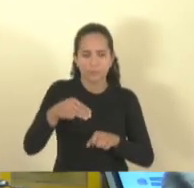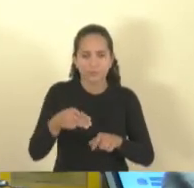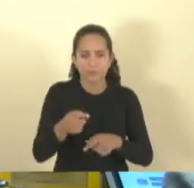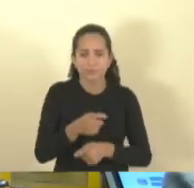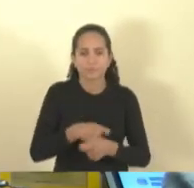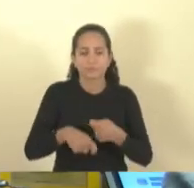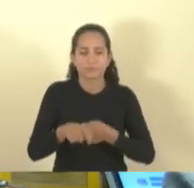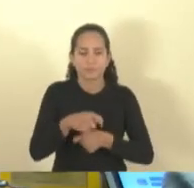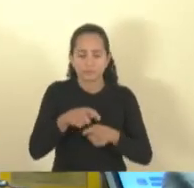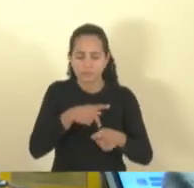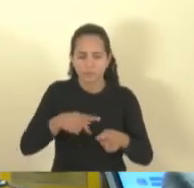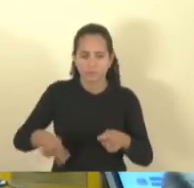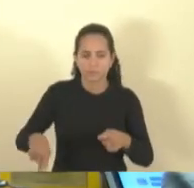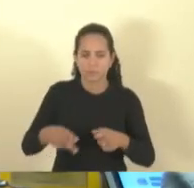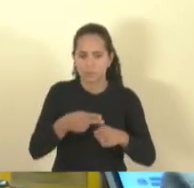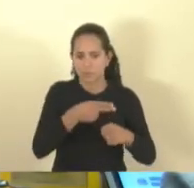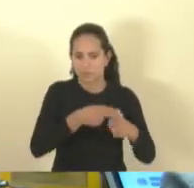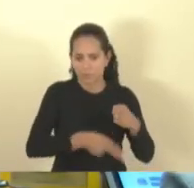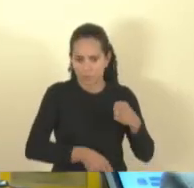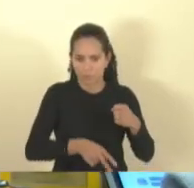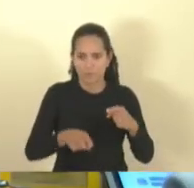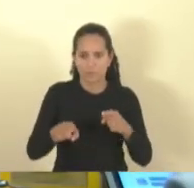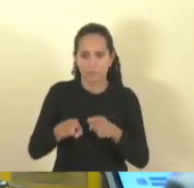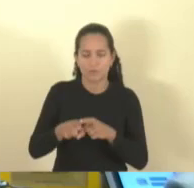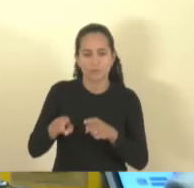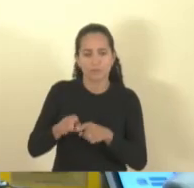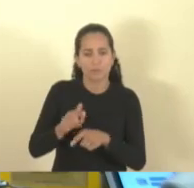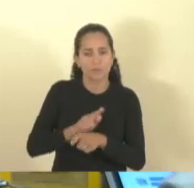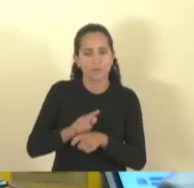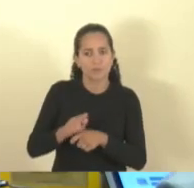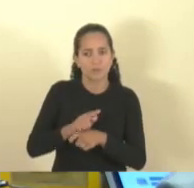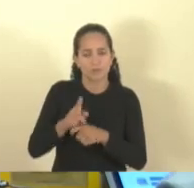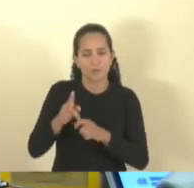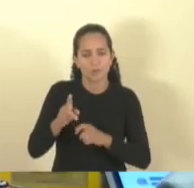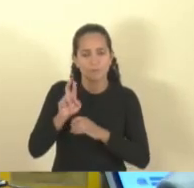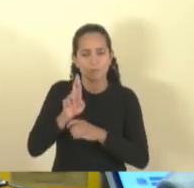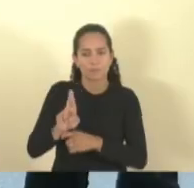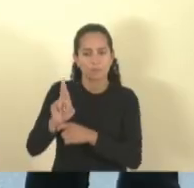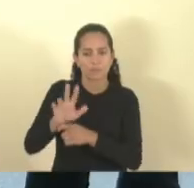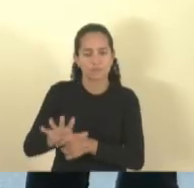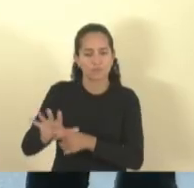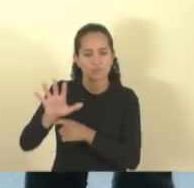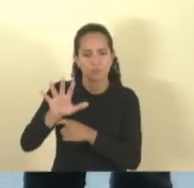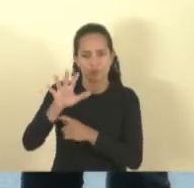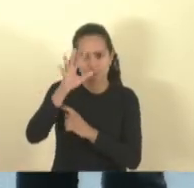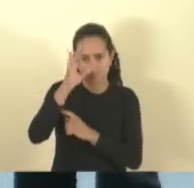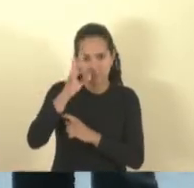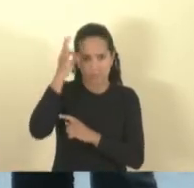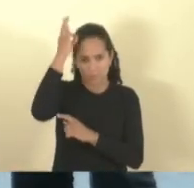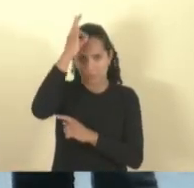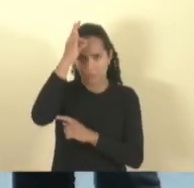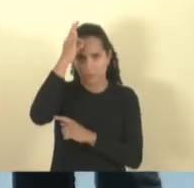pela UFES e atua na Gerência de Informática da Procuradoria-Geral do Estado.